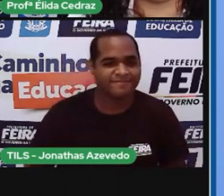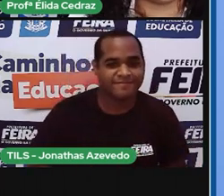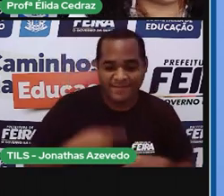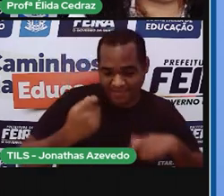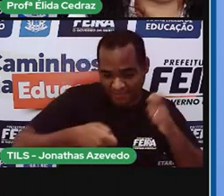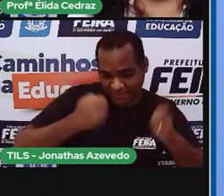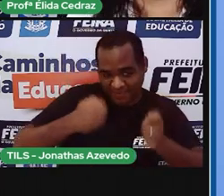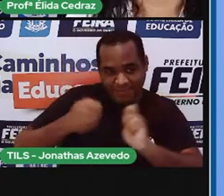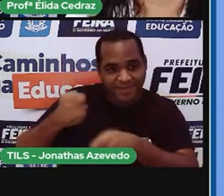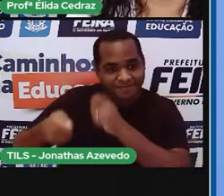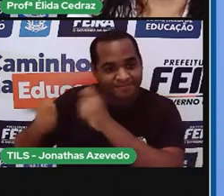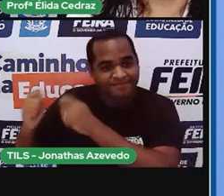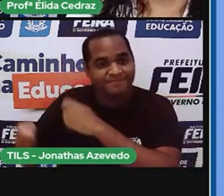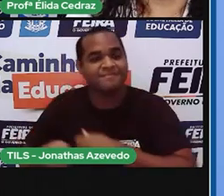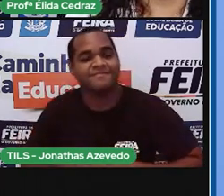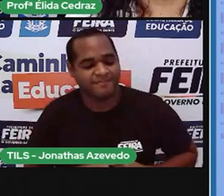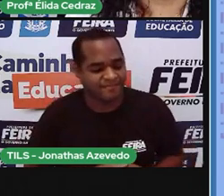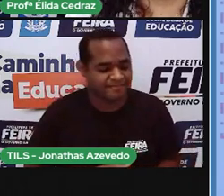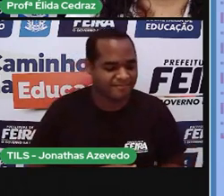tamborzinho